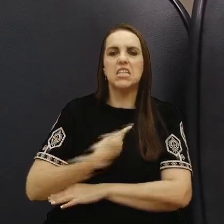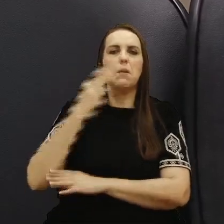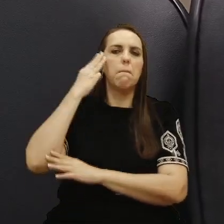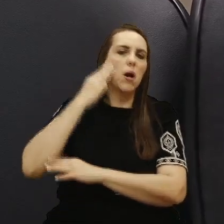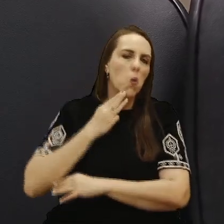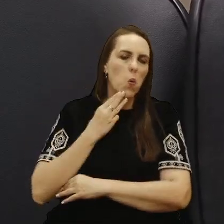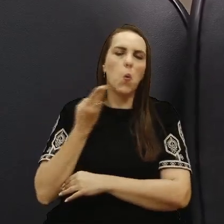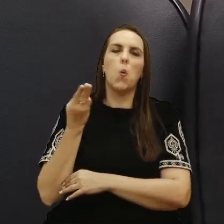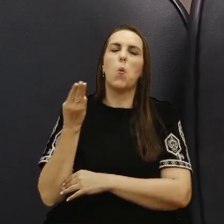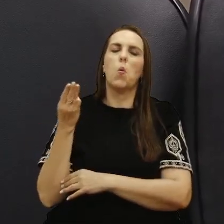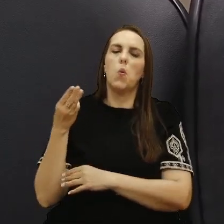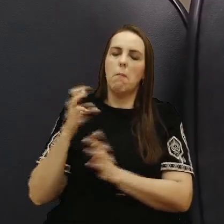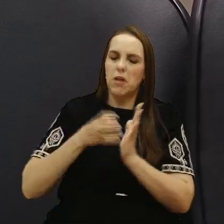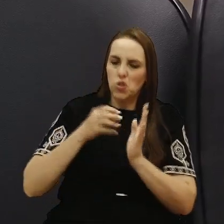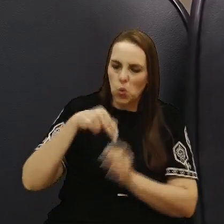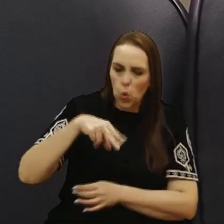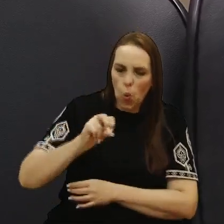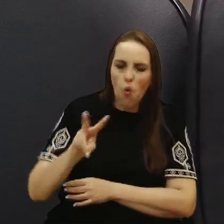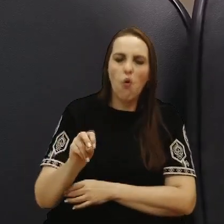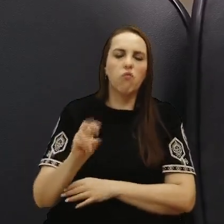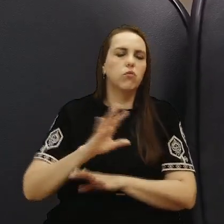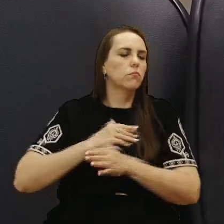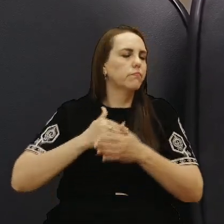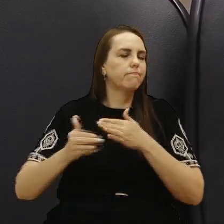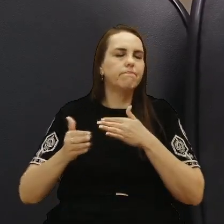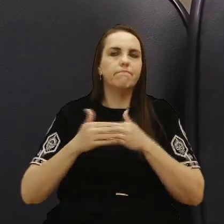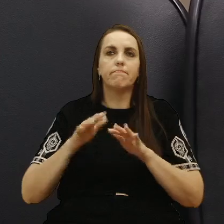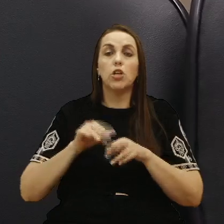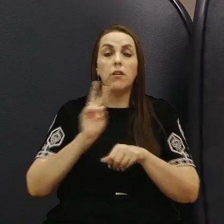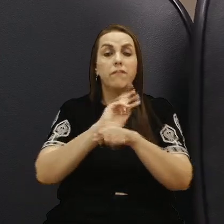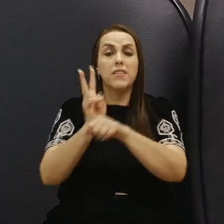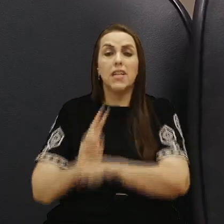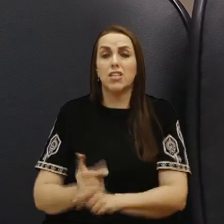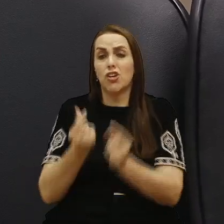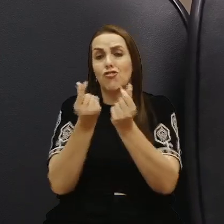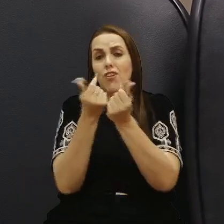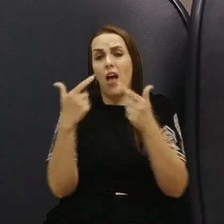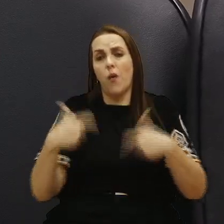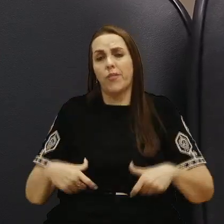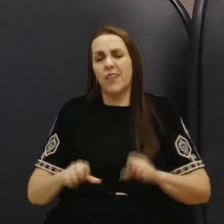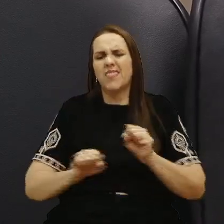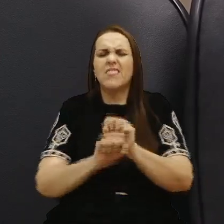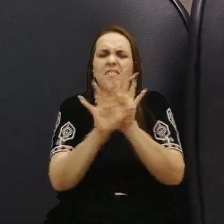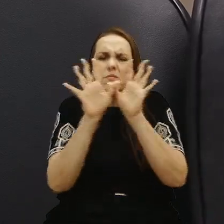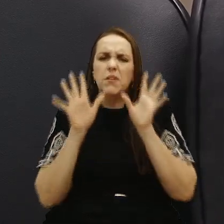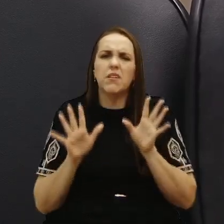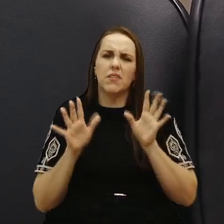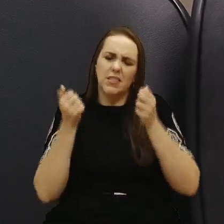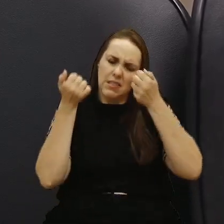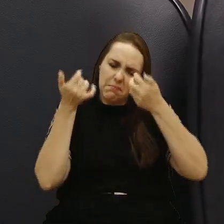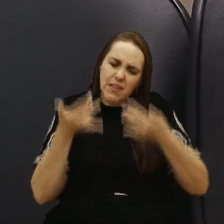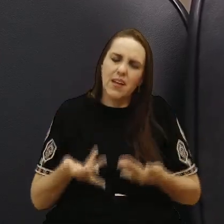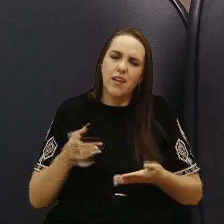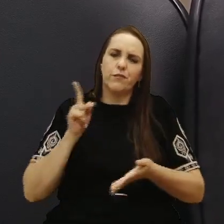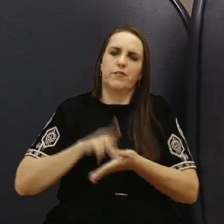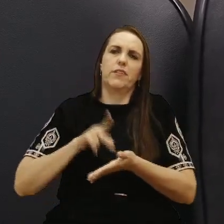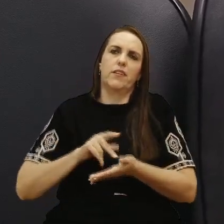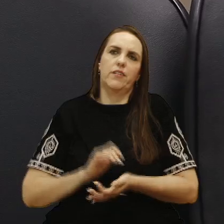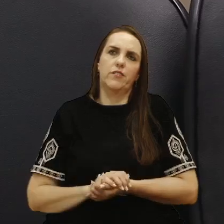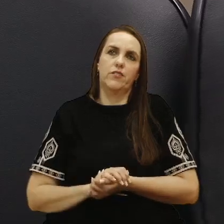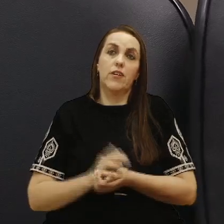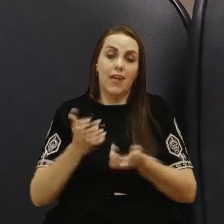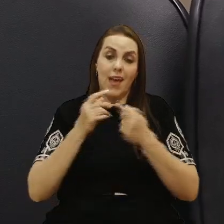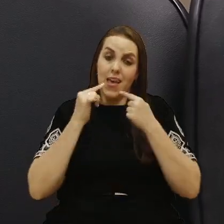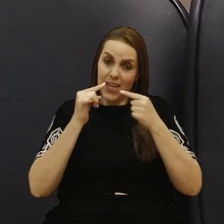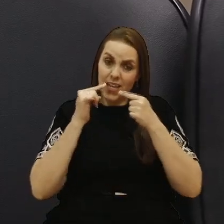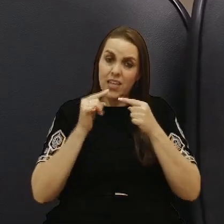do Novo, a gente está aqui para fiscalizar onde vai o nosso dinheiro, então nada melhor que transparência. E que eles peguem essa crítica construtiva